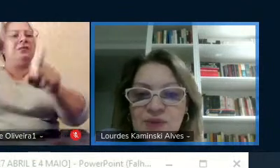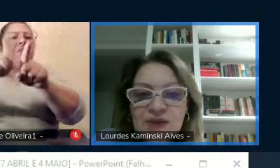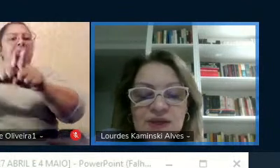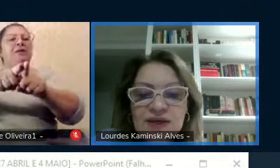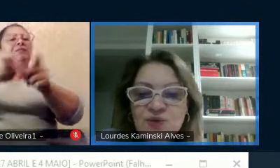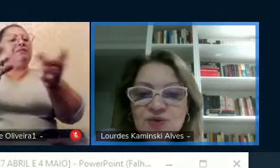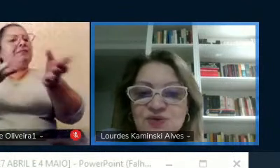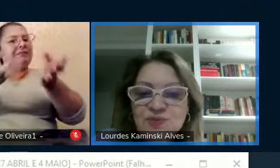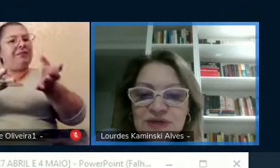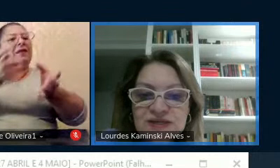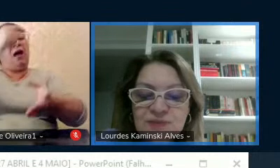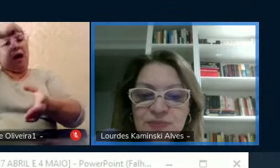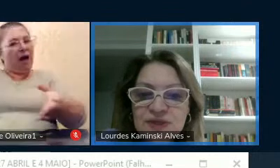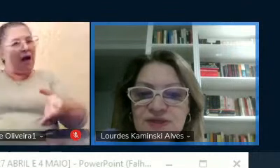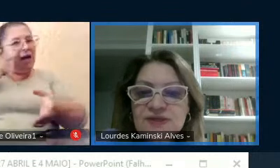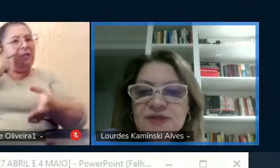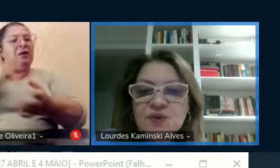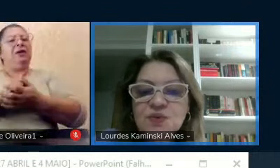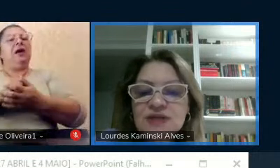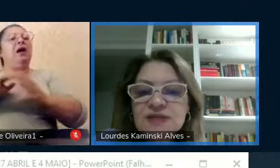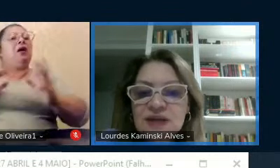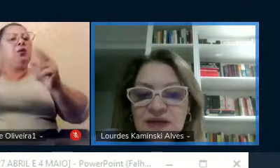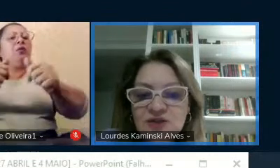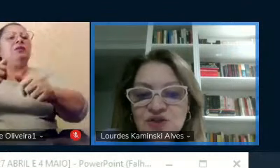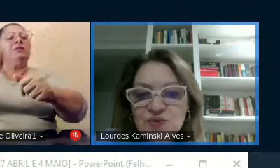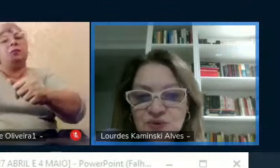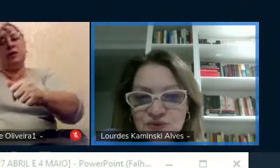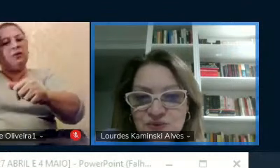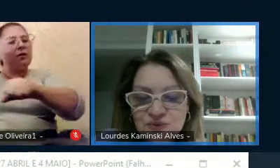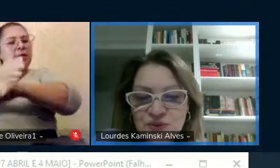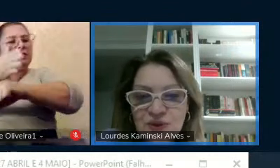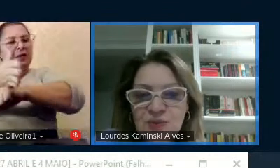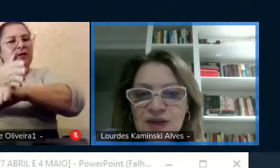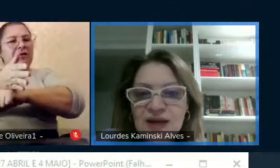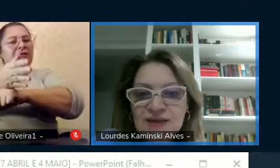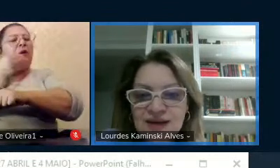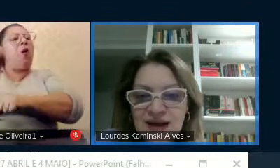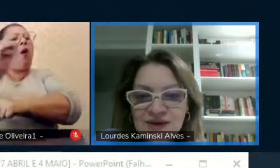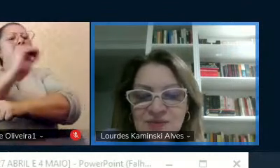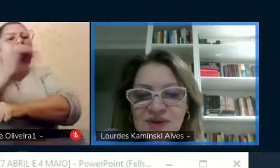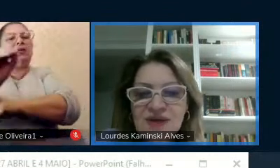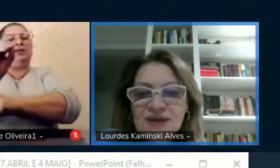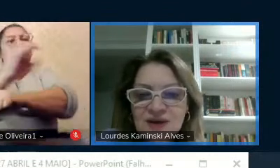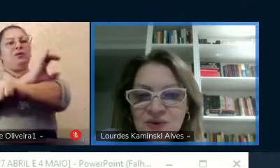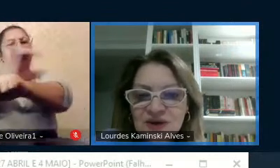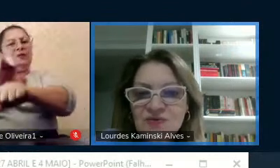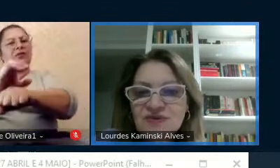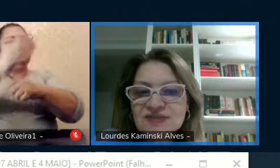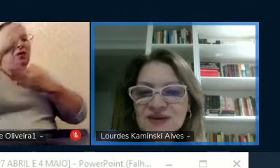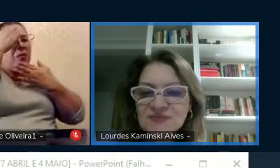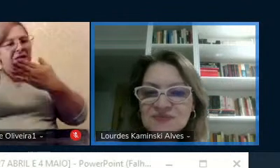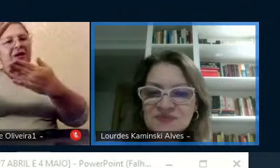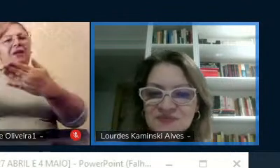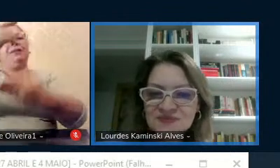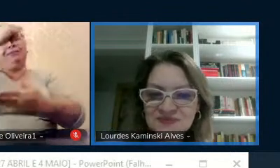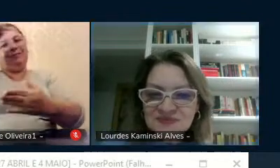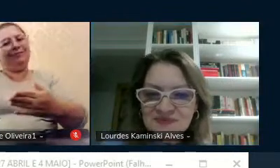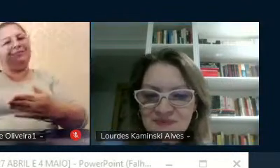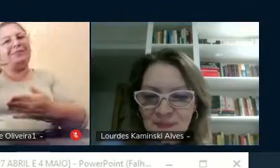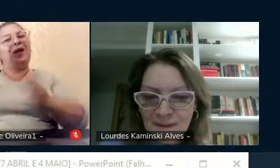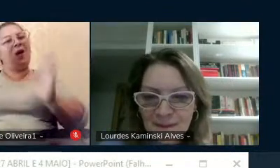a Carmen e a todos os participantes um excelente curso. Obrigada, Carmen, e agora é com você.